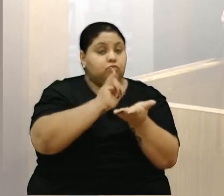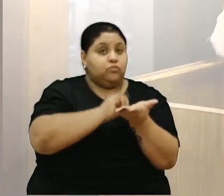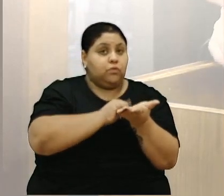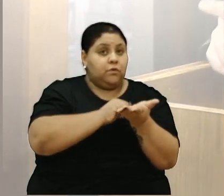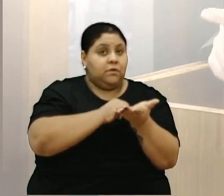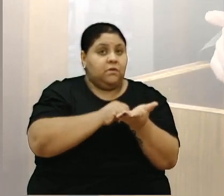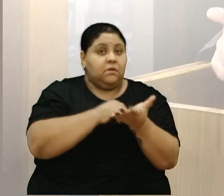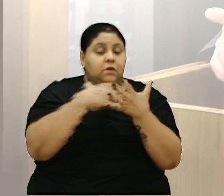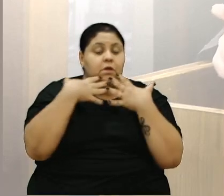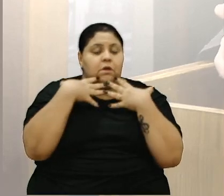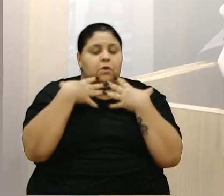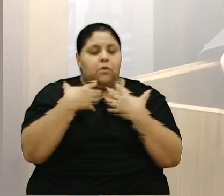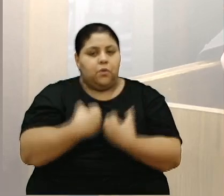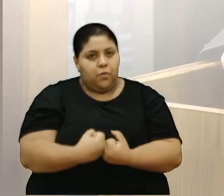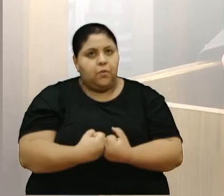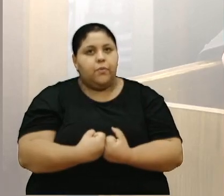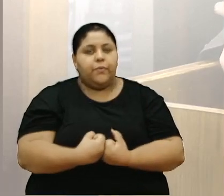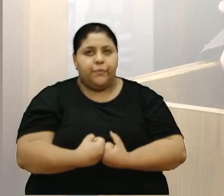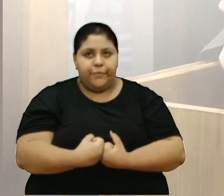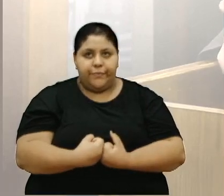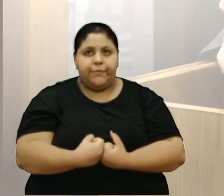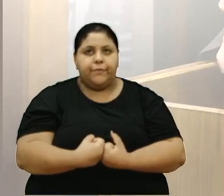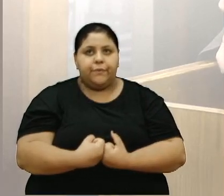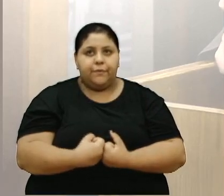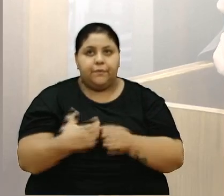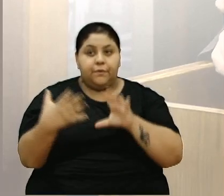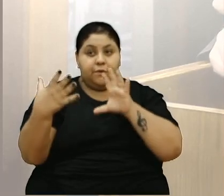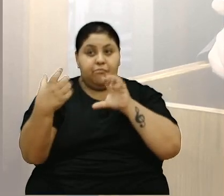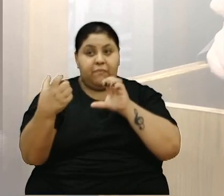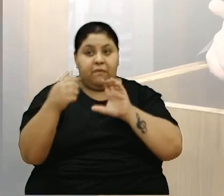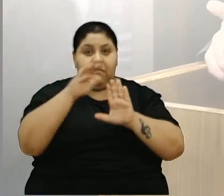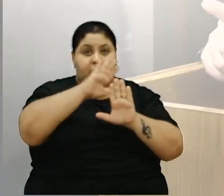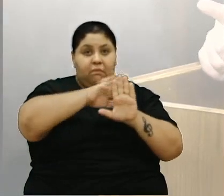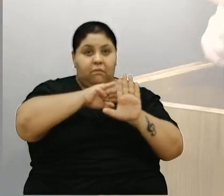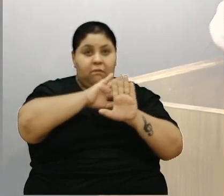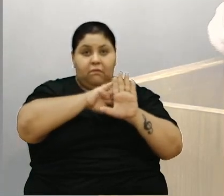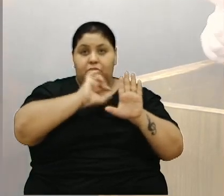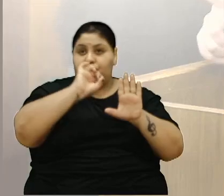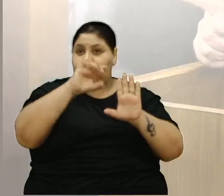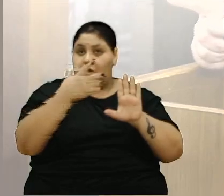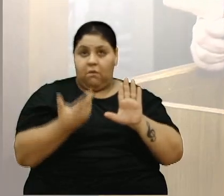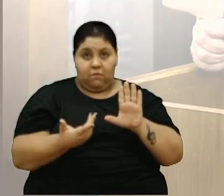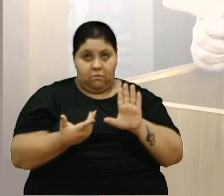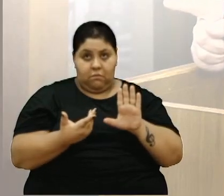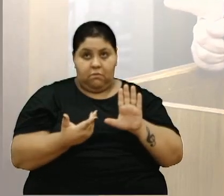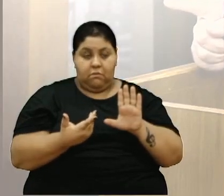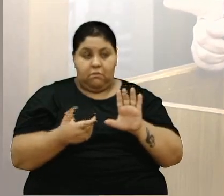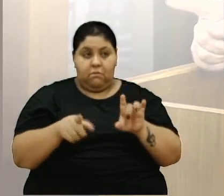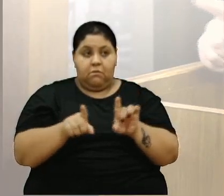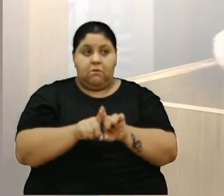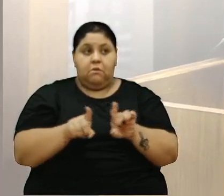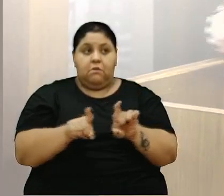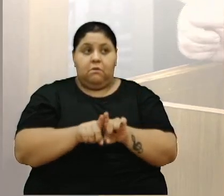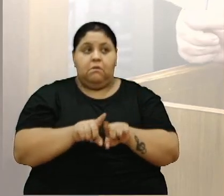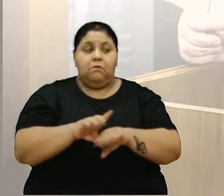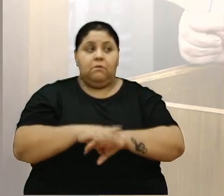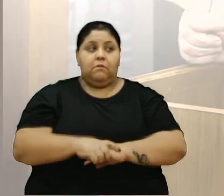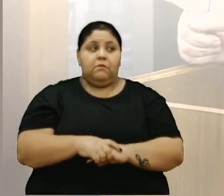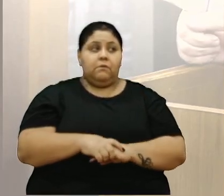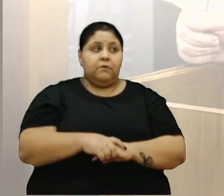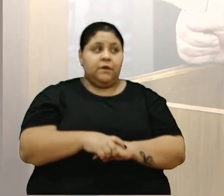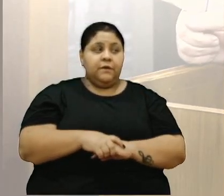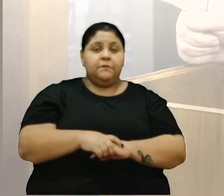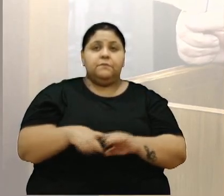estão cansando de briga ideológica, somente ideológica, tipo corintiano e palmeirense, não vai chegar nunca